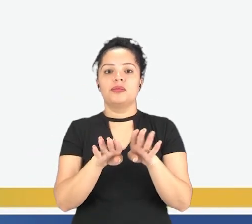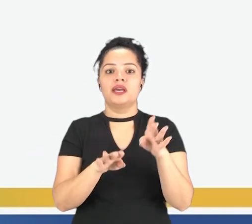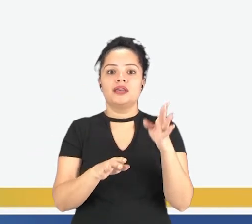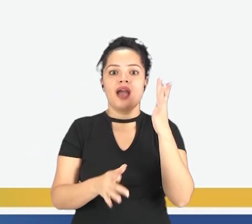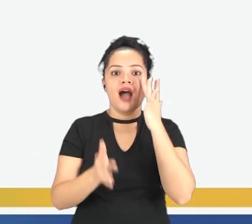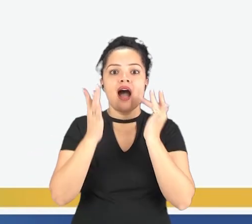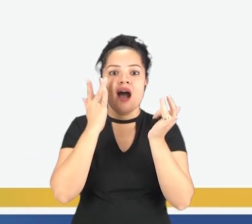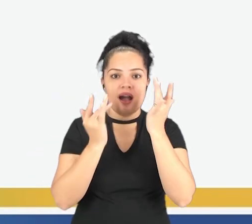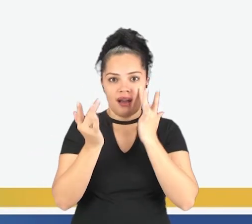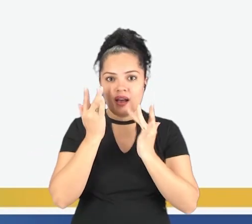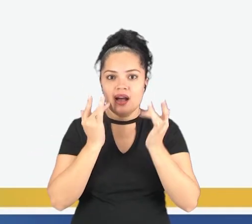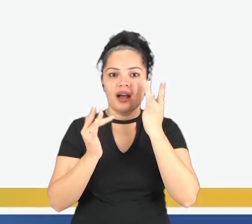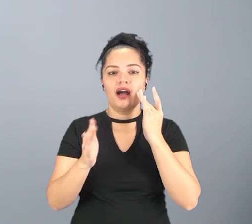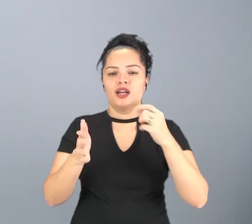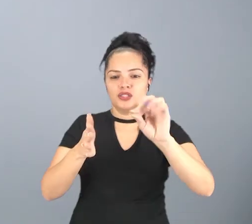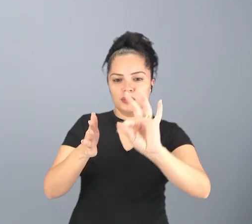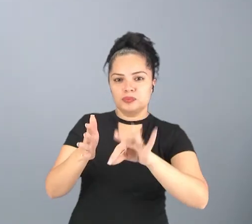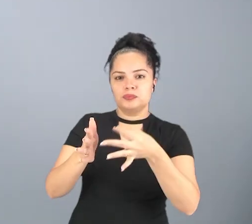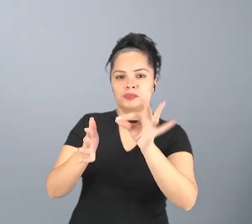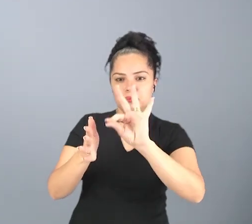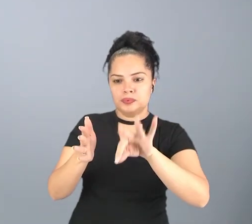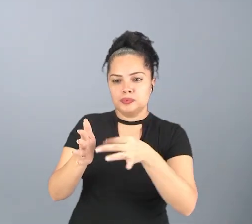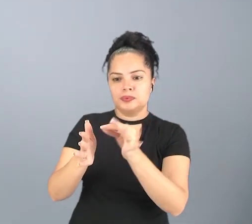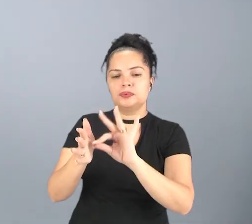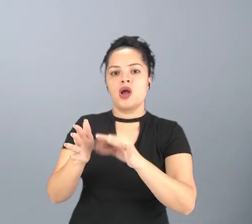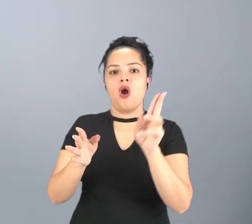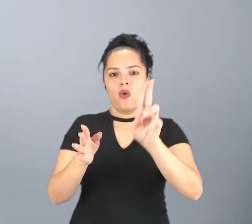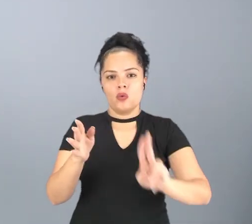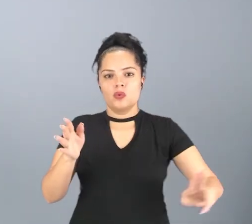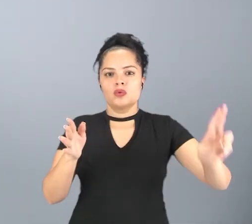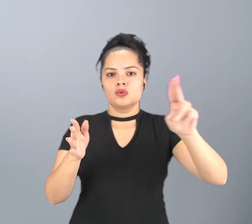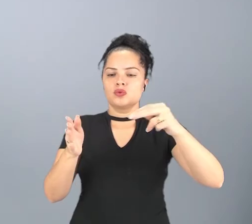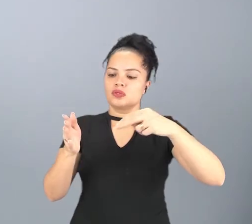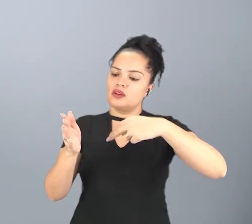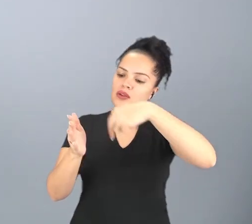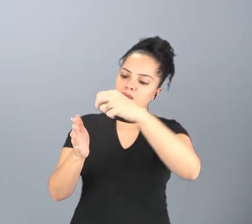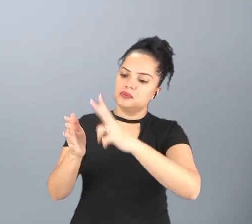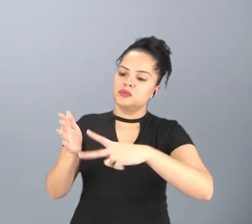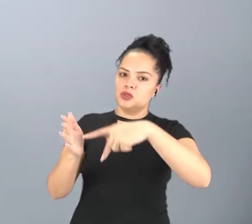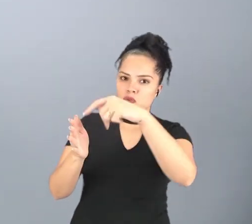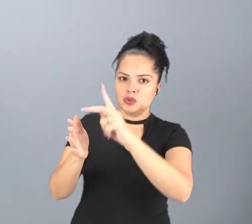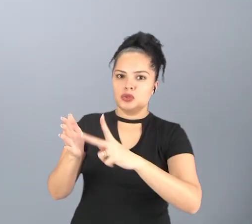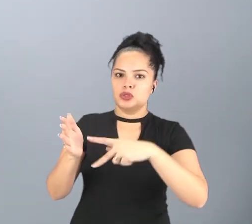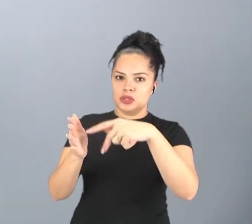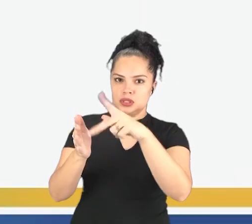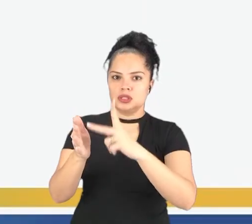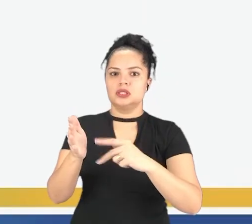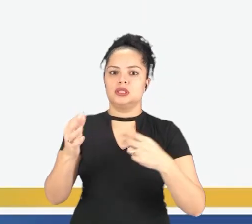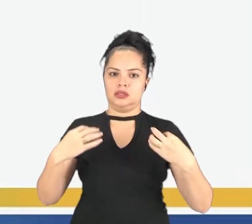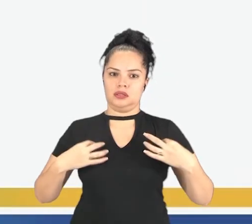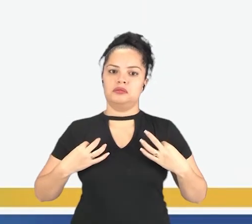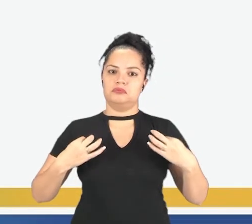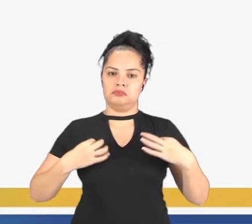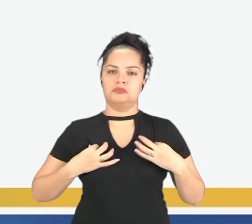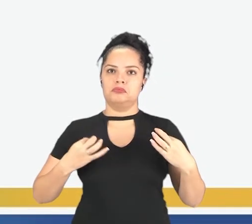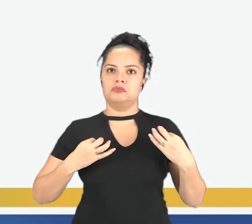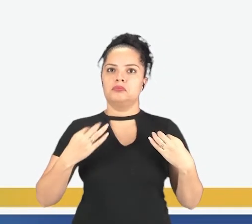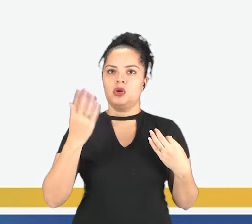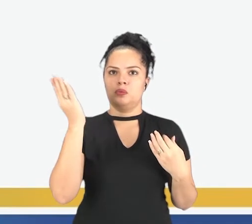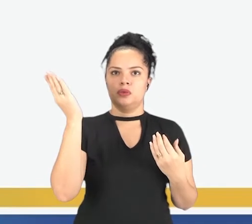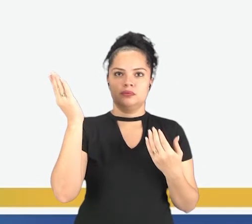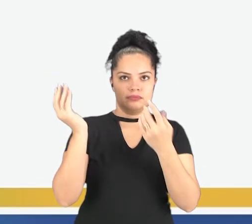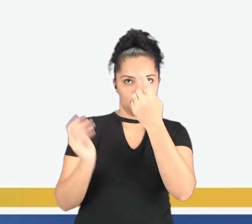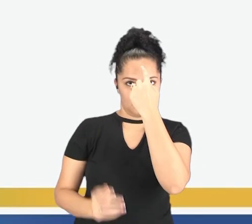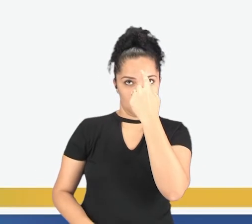destacou na fiação de tecidos e o uso de tintas e tecidos em tecidos e roupas, como vocês estão observando aí, essa imagem dos tecidos